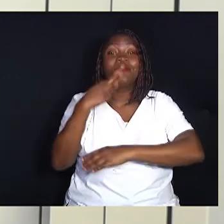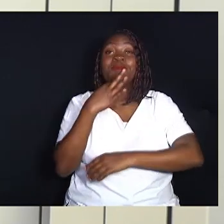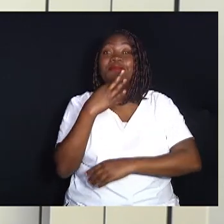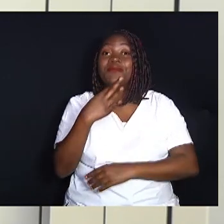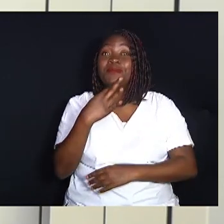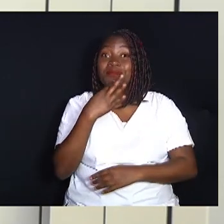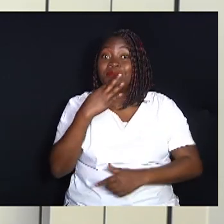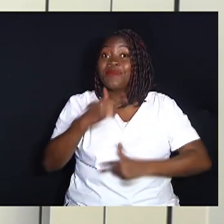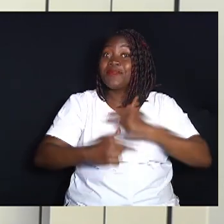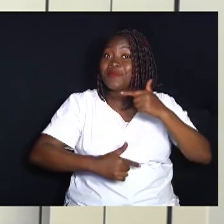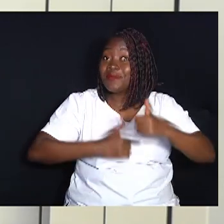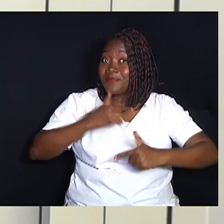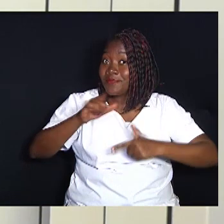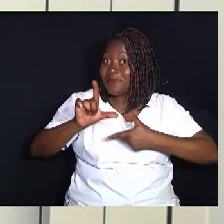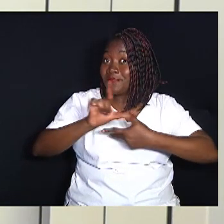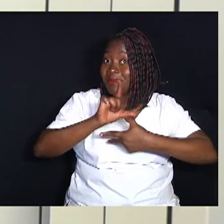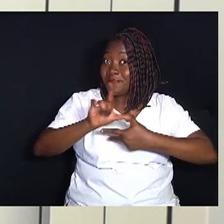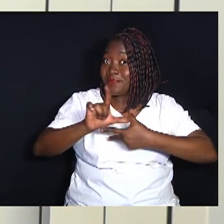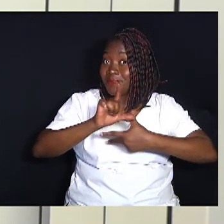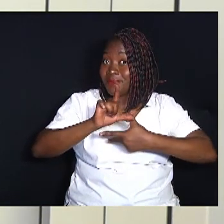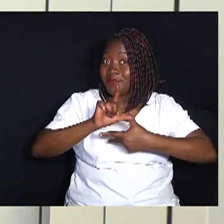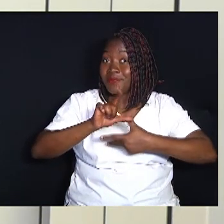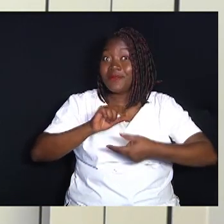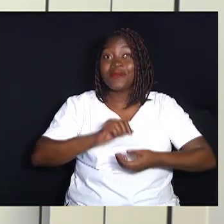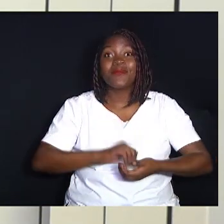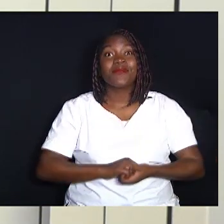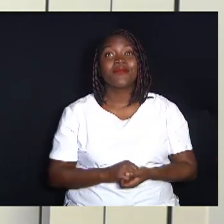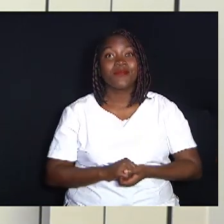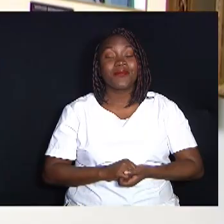o trabalho do Legislativo.